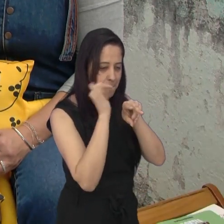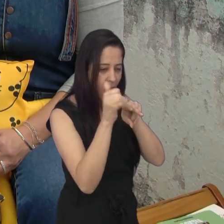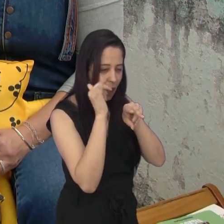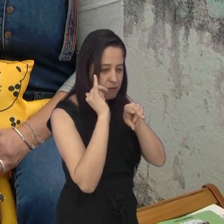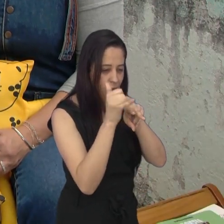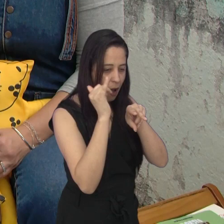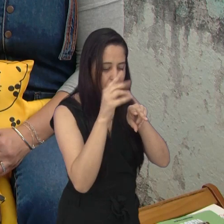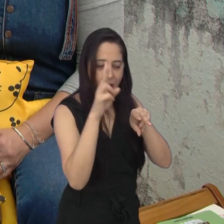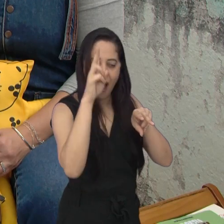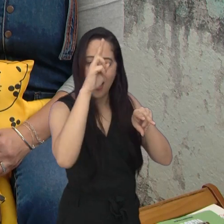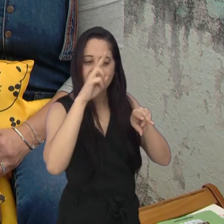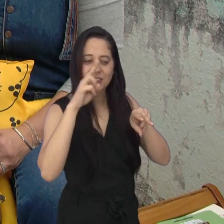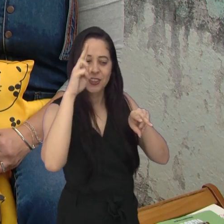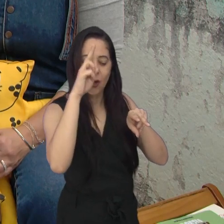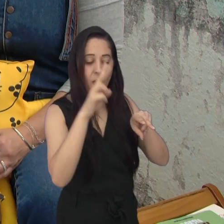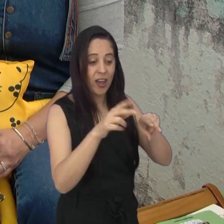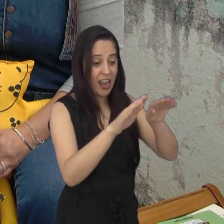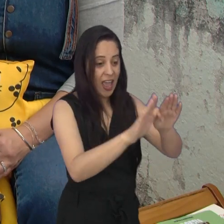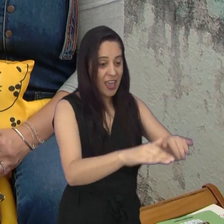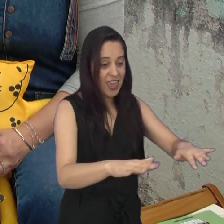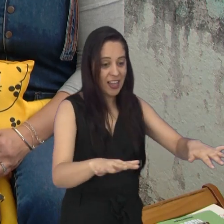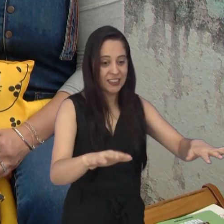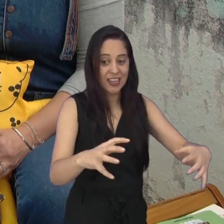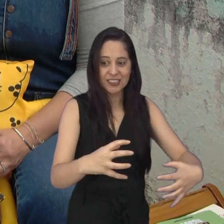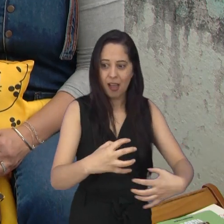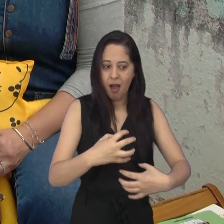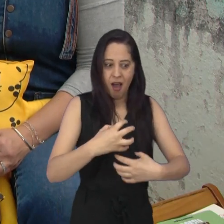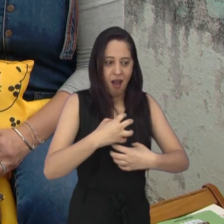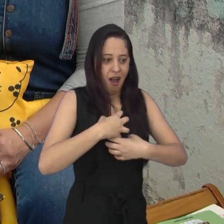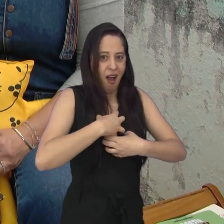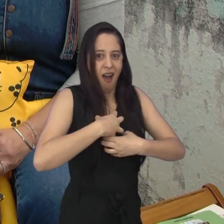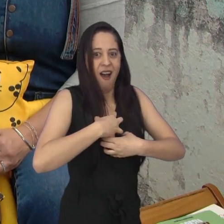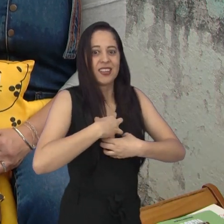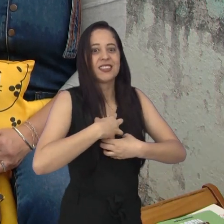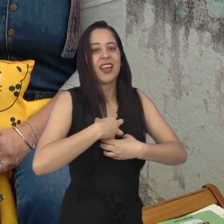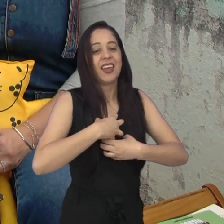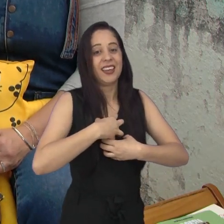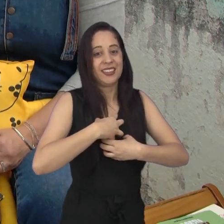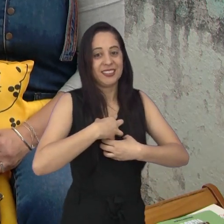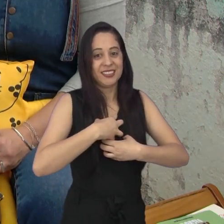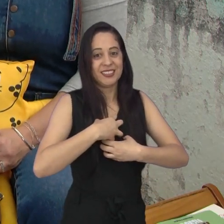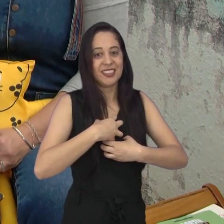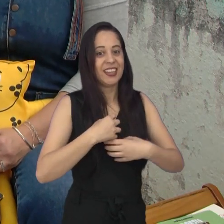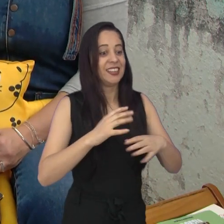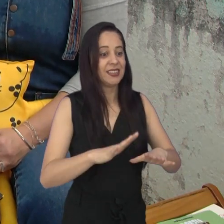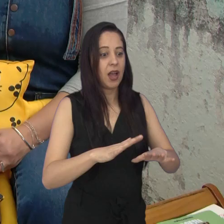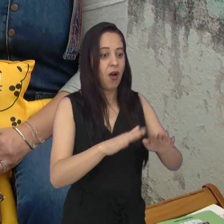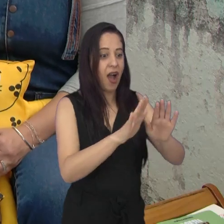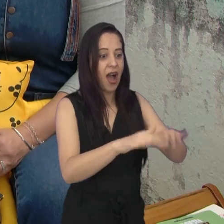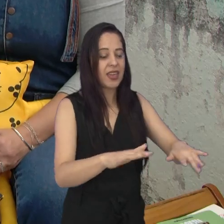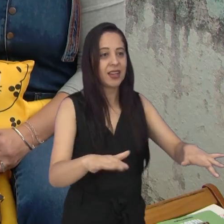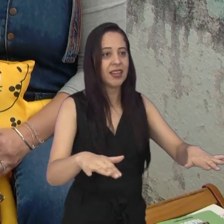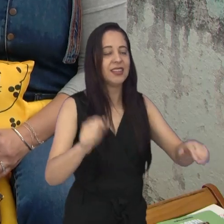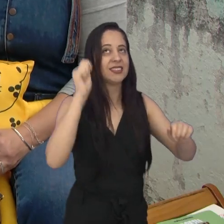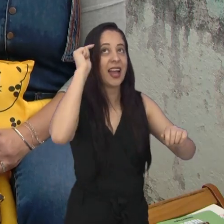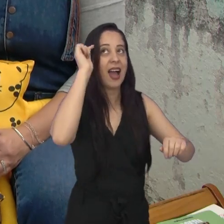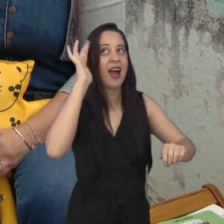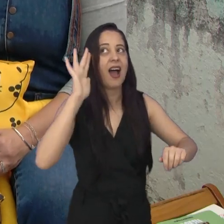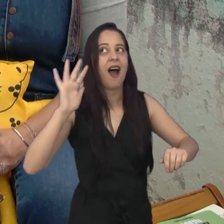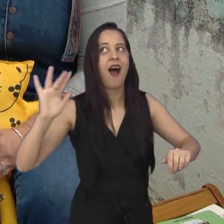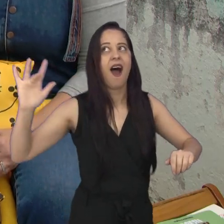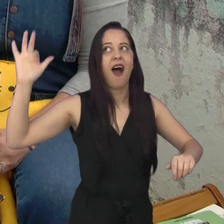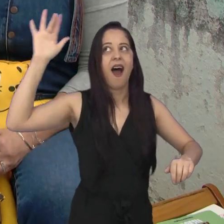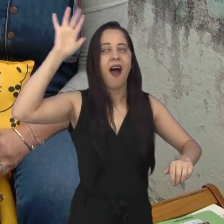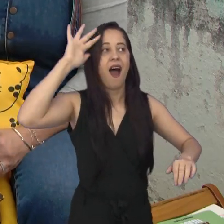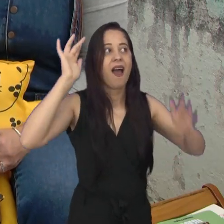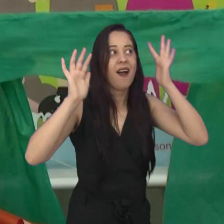fala de um personagem, ela entra naquele mundo e aí você viaja para aquela coisa e ela também vai junto, e ela acompanha, ela até